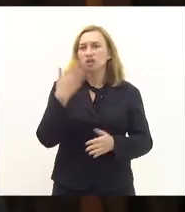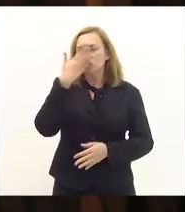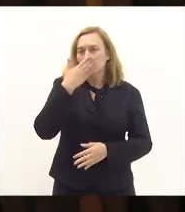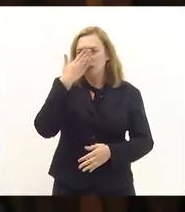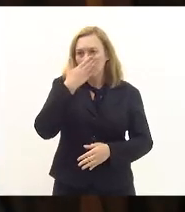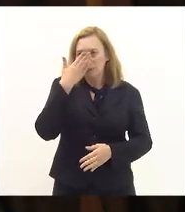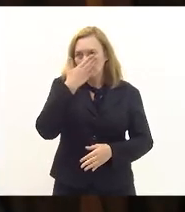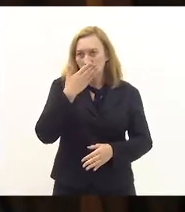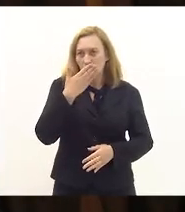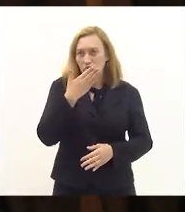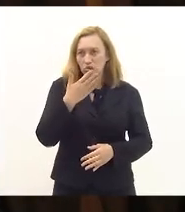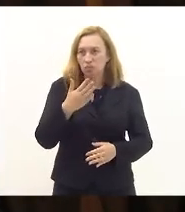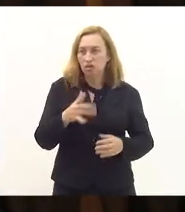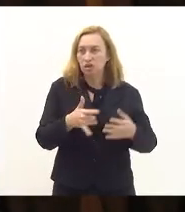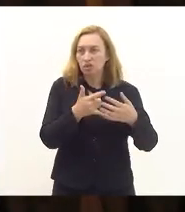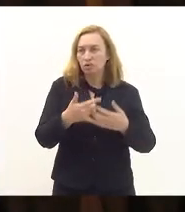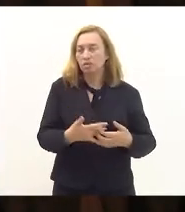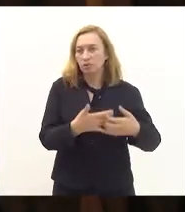dentro da caminhonete.